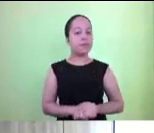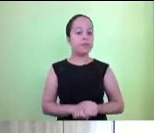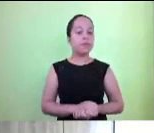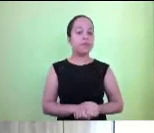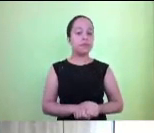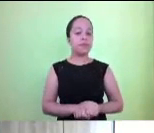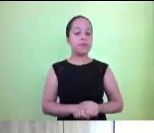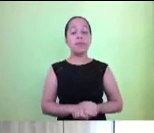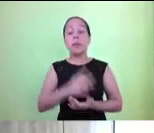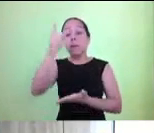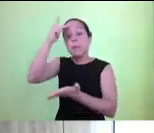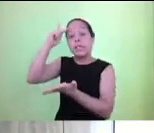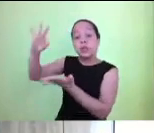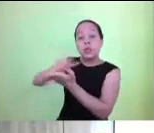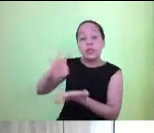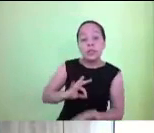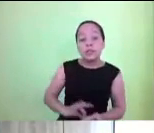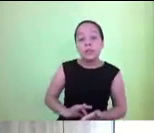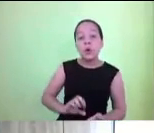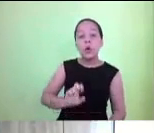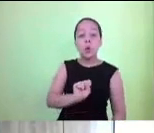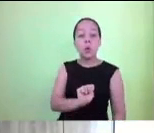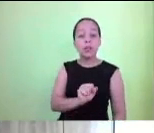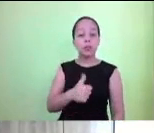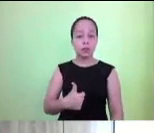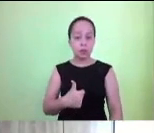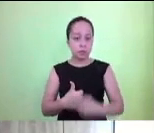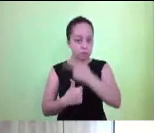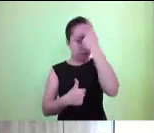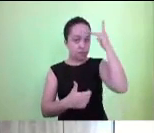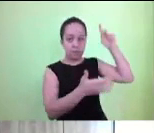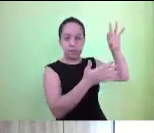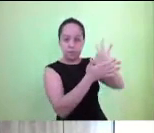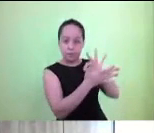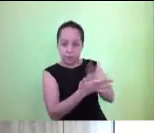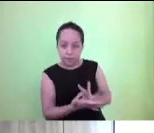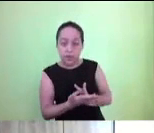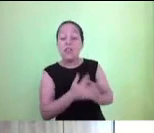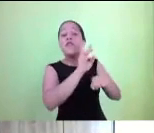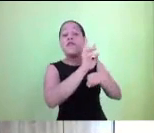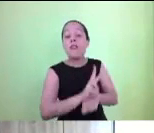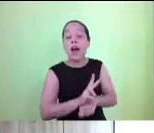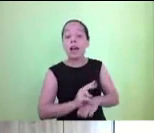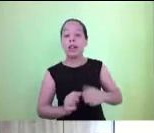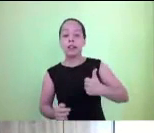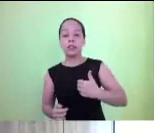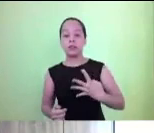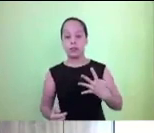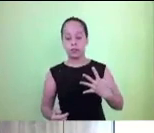Número de inscritos 81. Número de vagas 14.